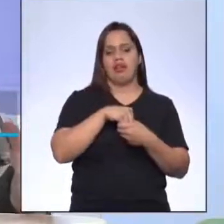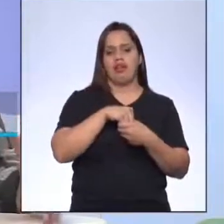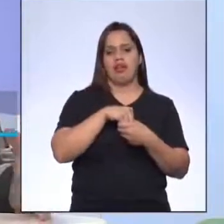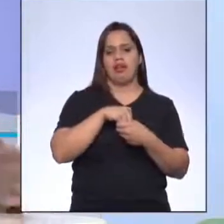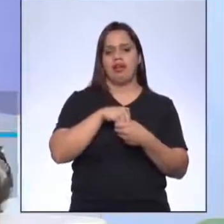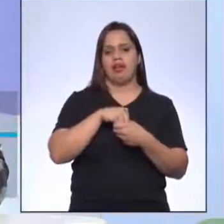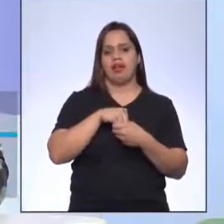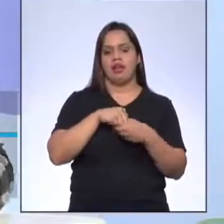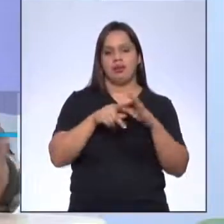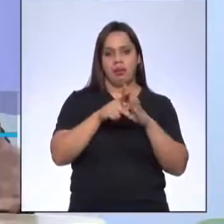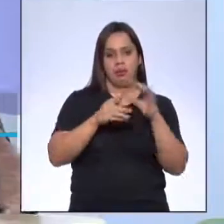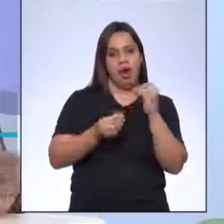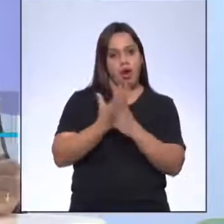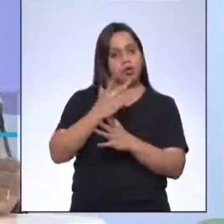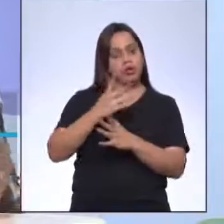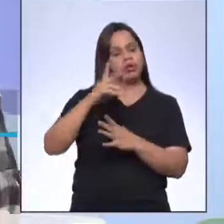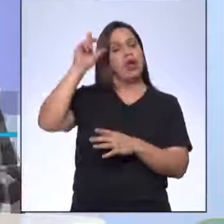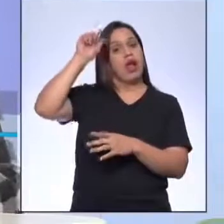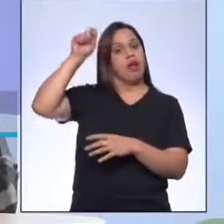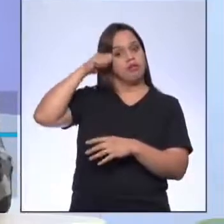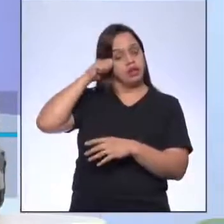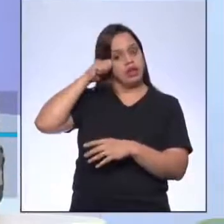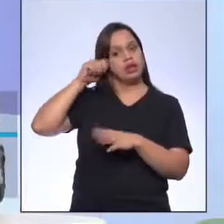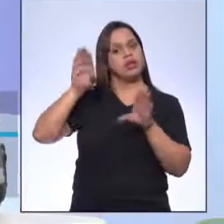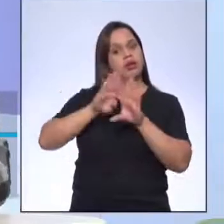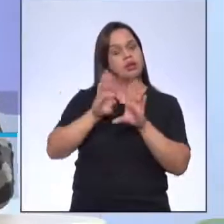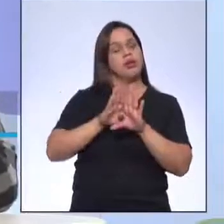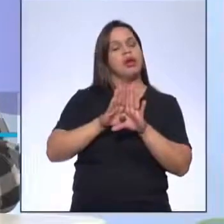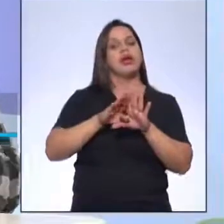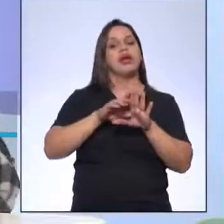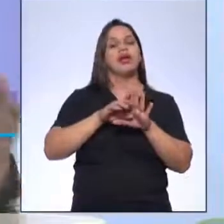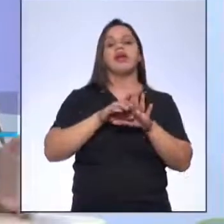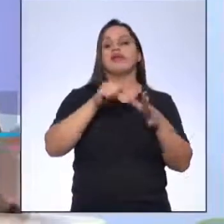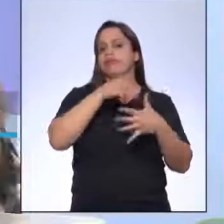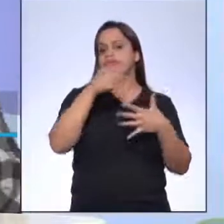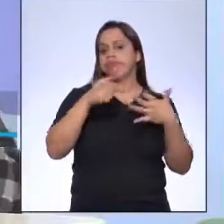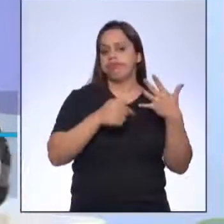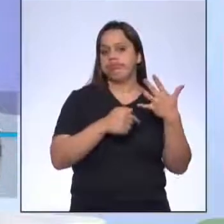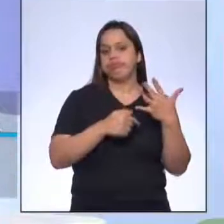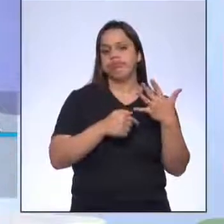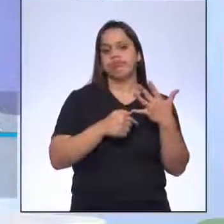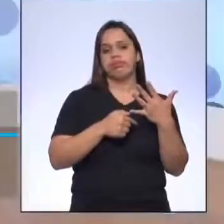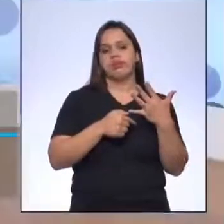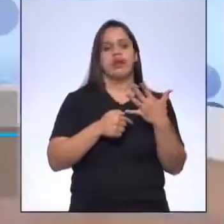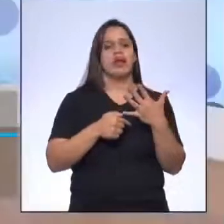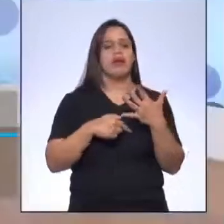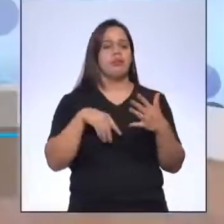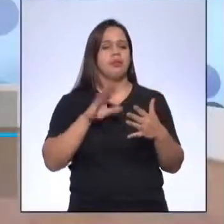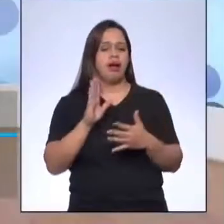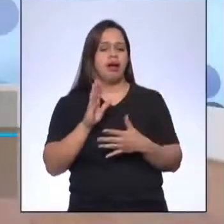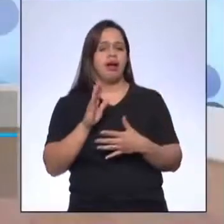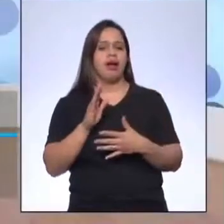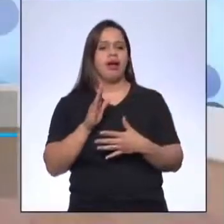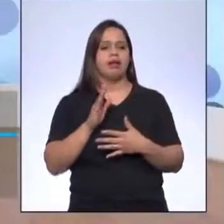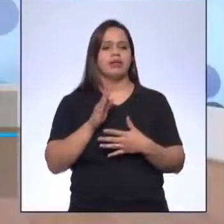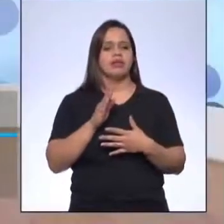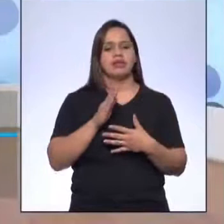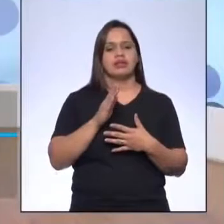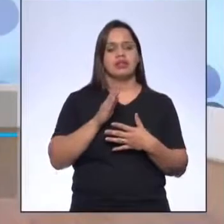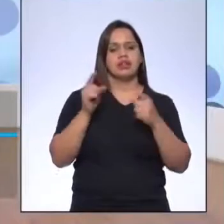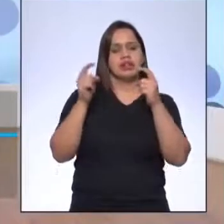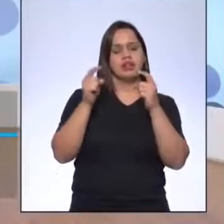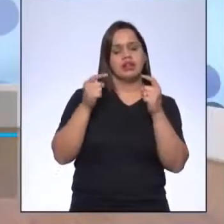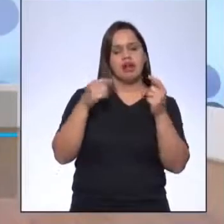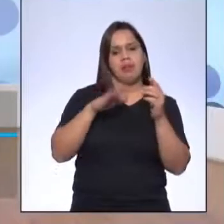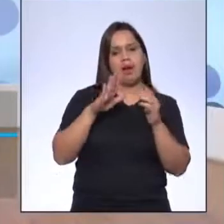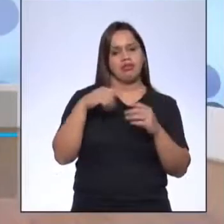questão da origem africana, né, a matriz africana, como elementos, né, mais comuns à nossa cultura, né, elementos que a gente